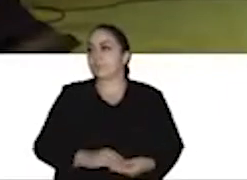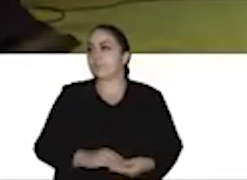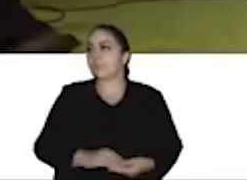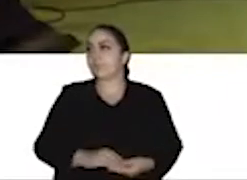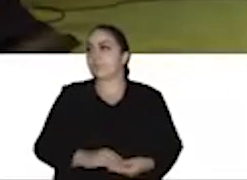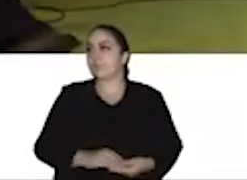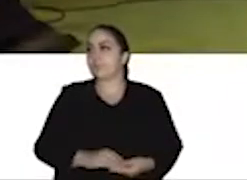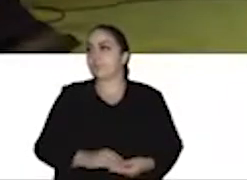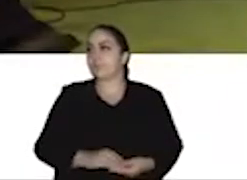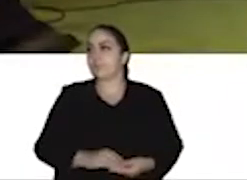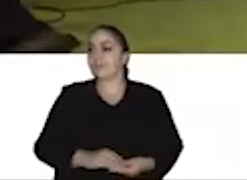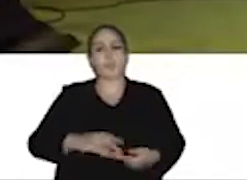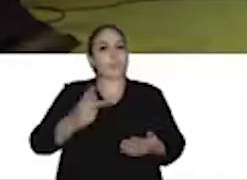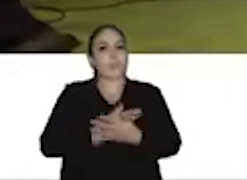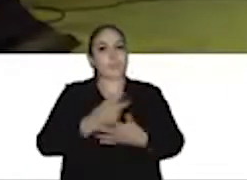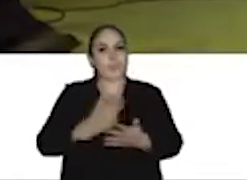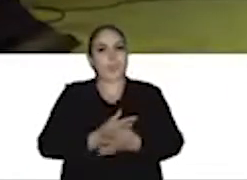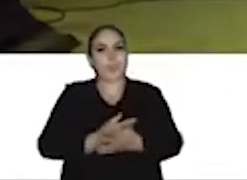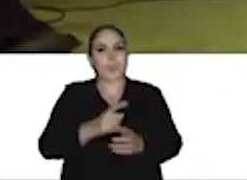Pulo!